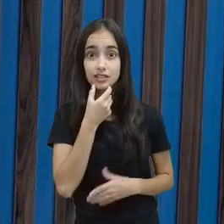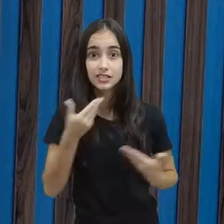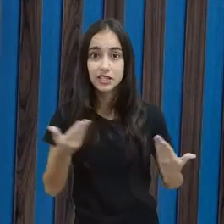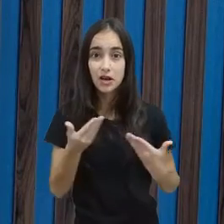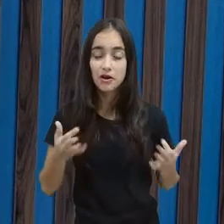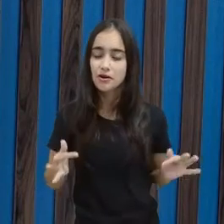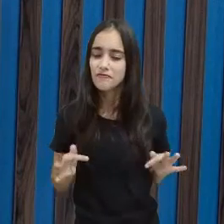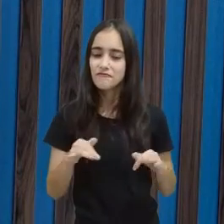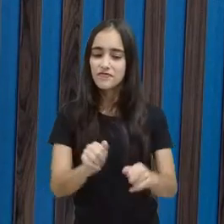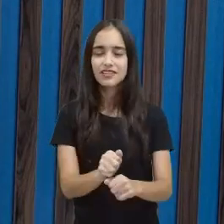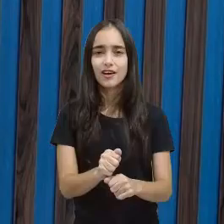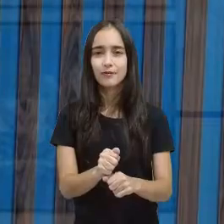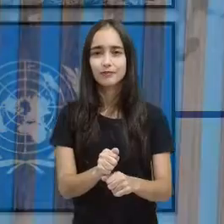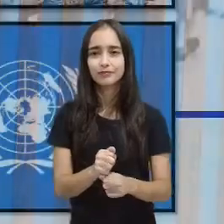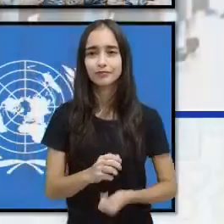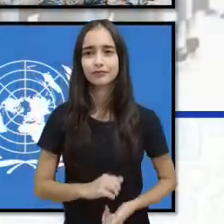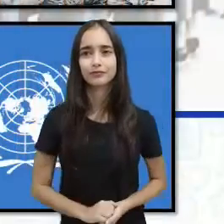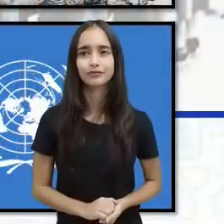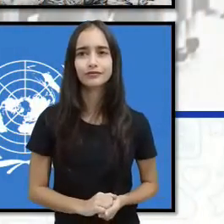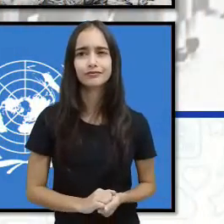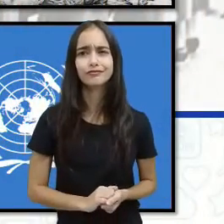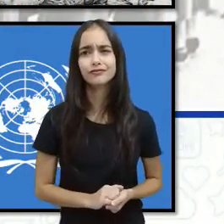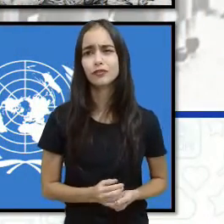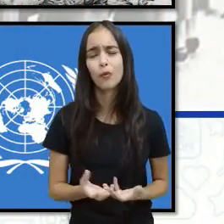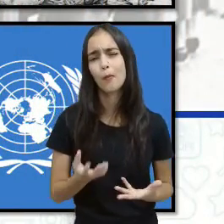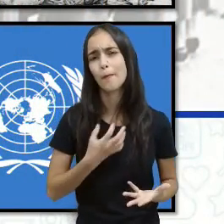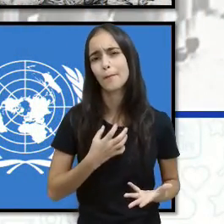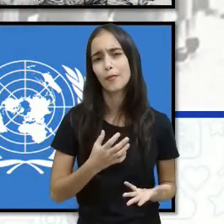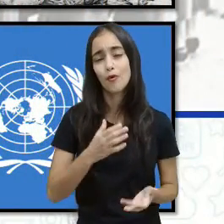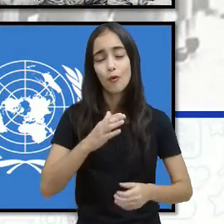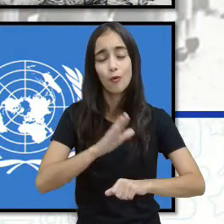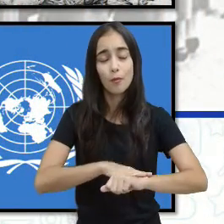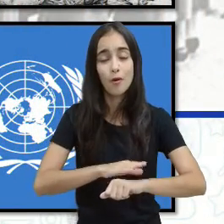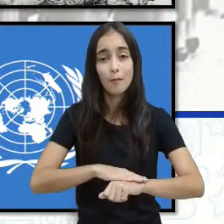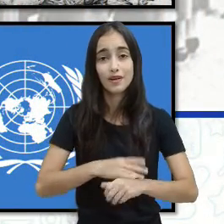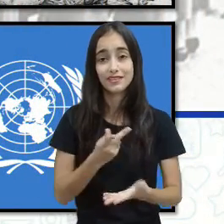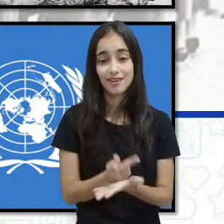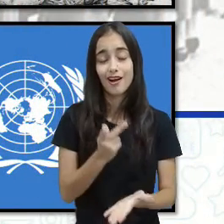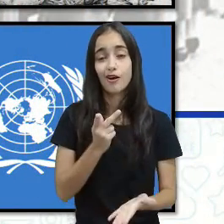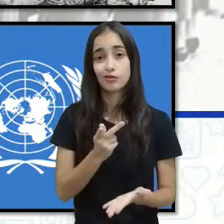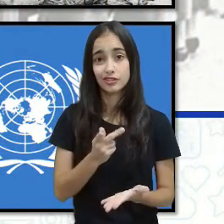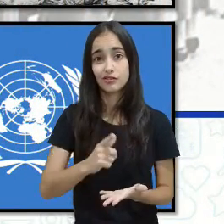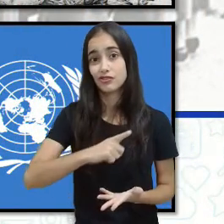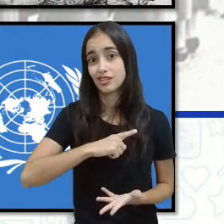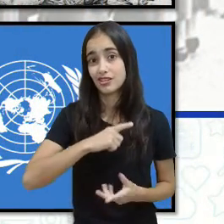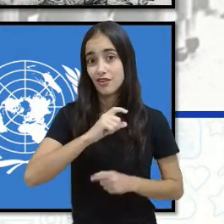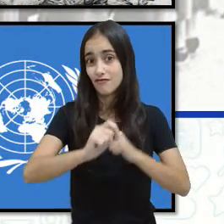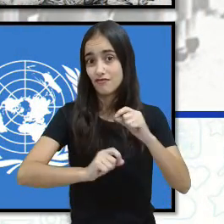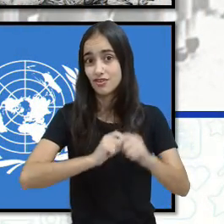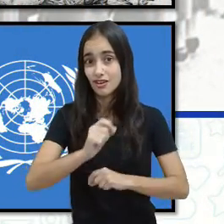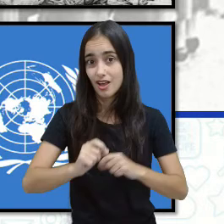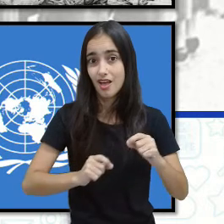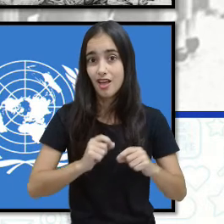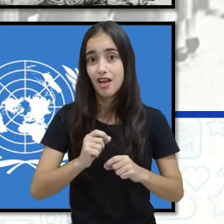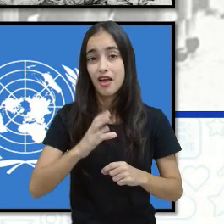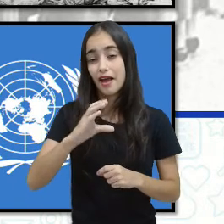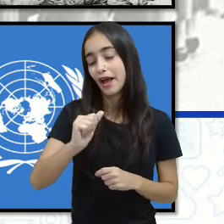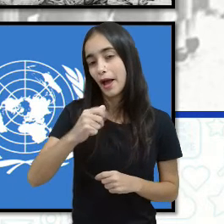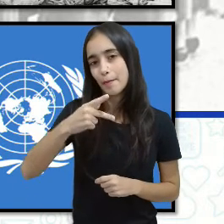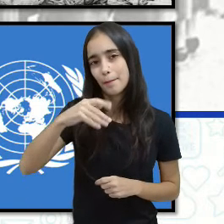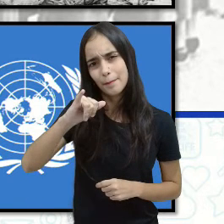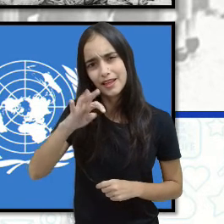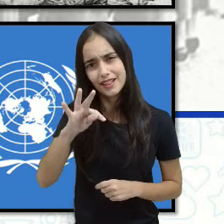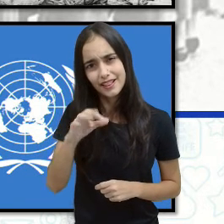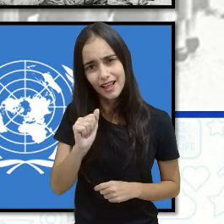a bipolarização, né? Que gerou aí, ó, o capitalismo dos Estados Unidos contra o comunismo, né, da